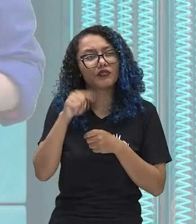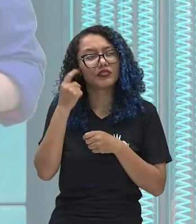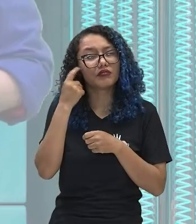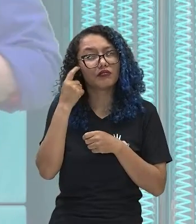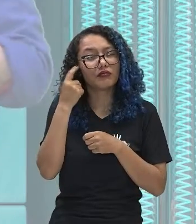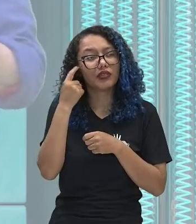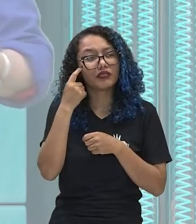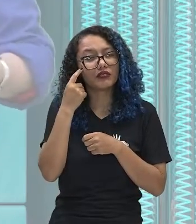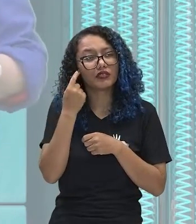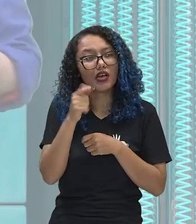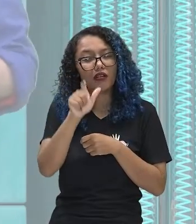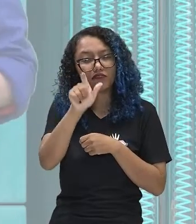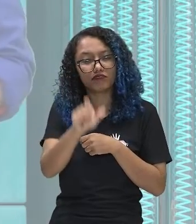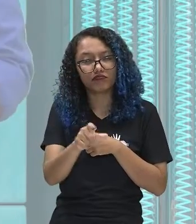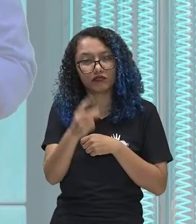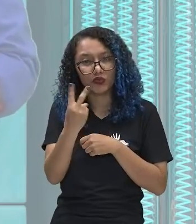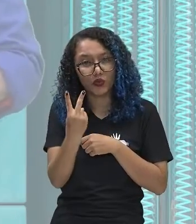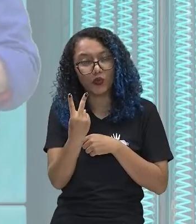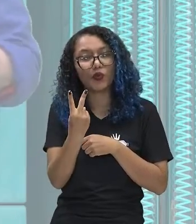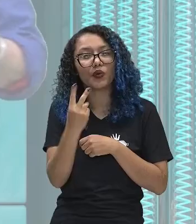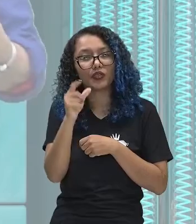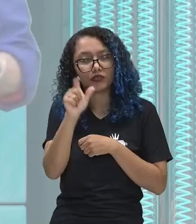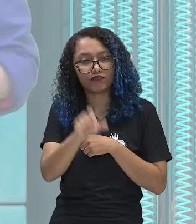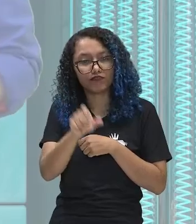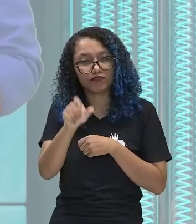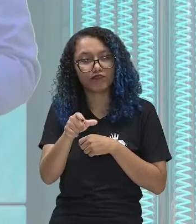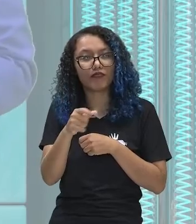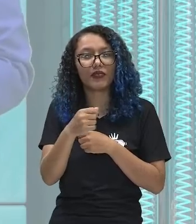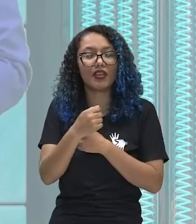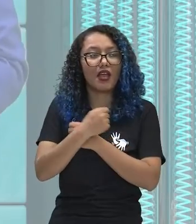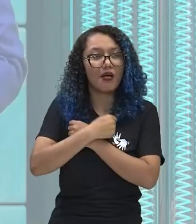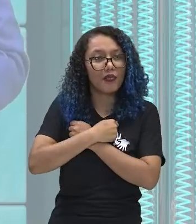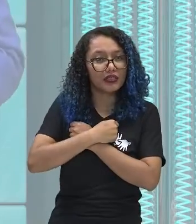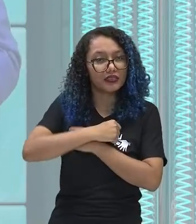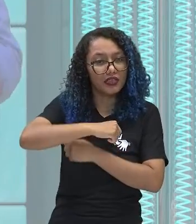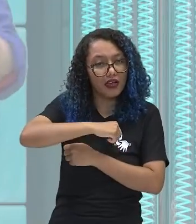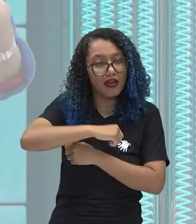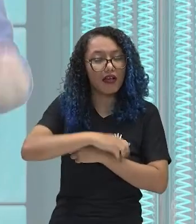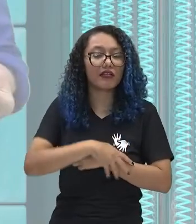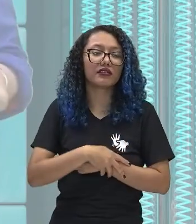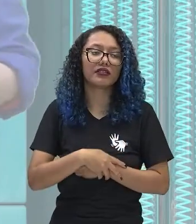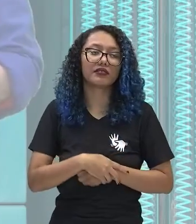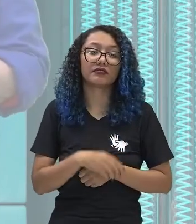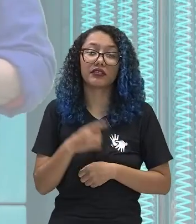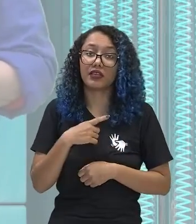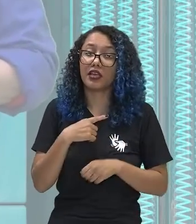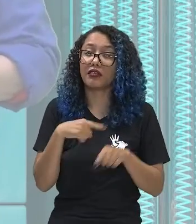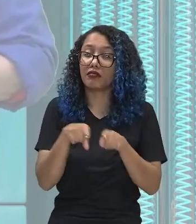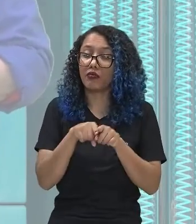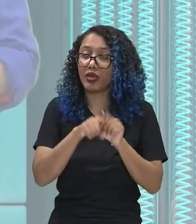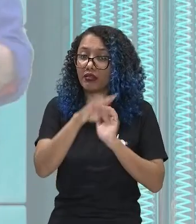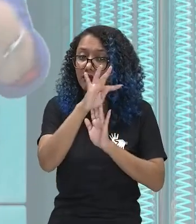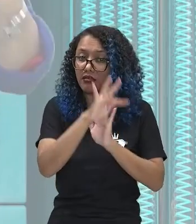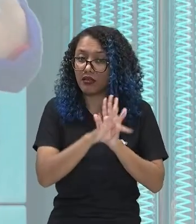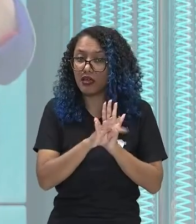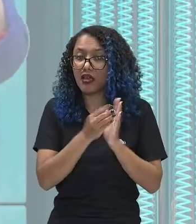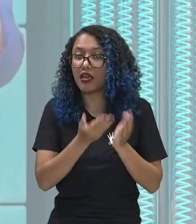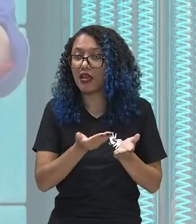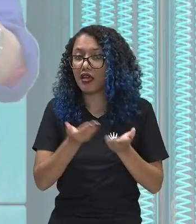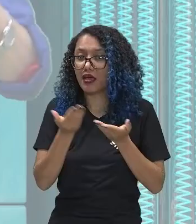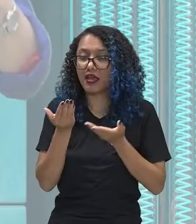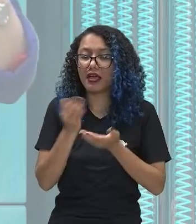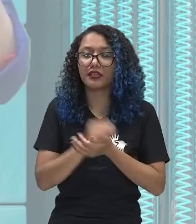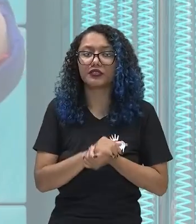duas pessoas, né? Uma abraçada a outra, e tem um outro texto ao lado, né? Te